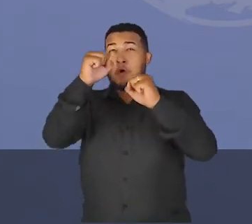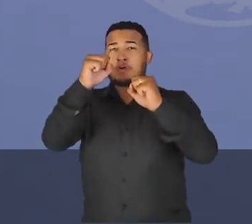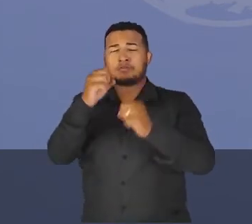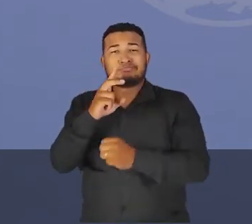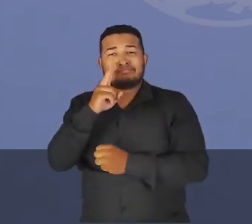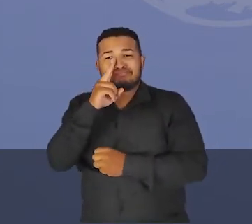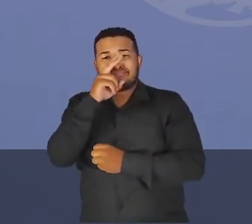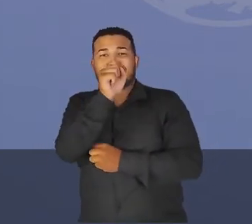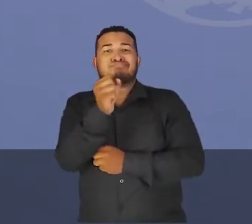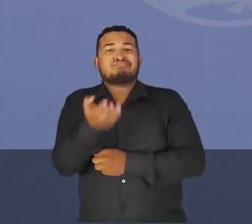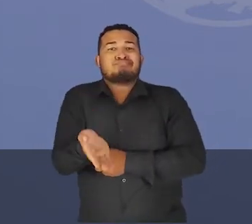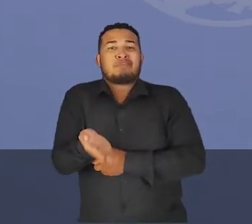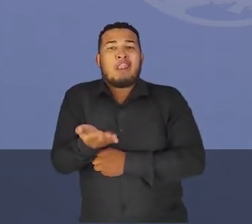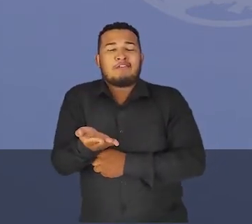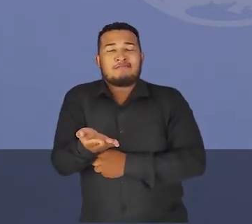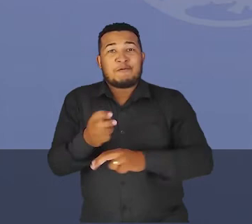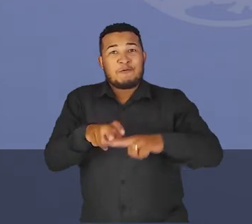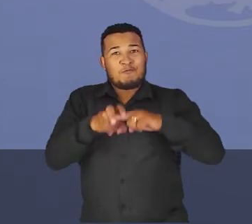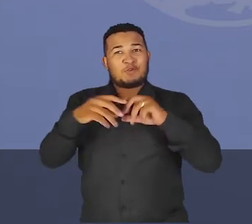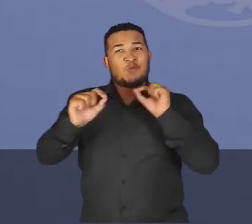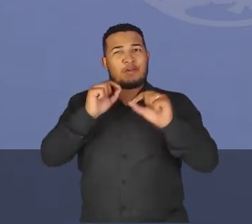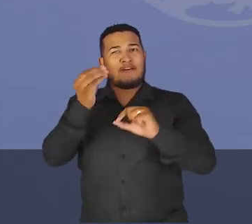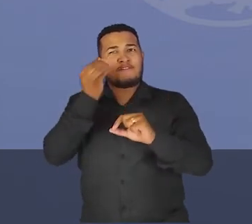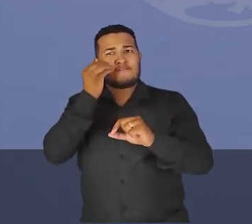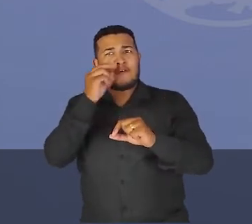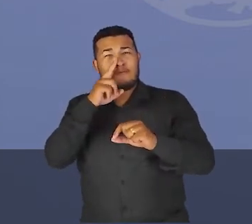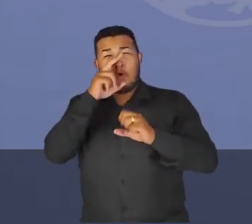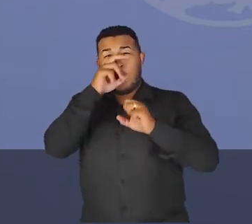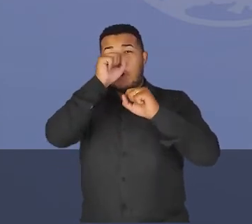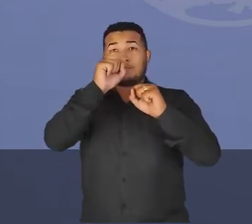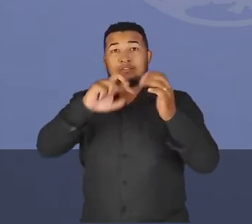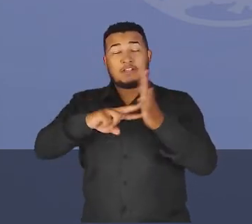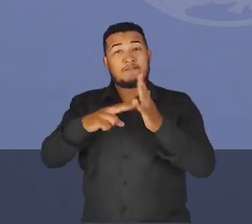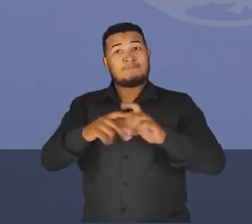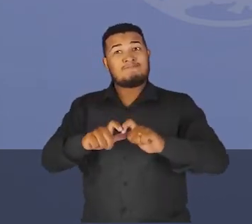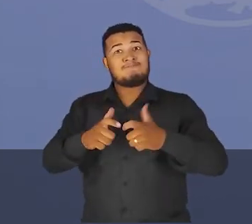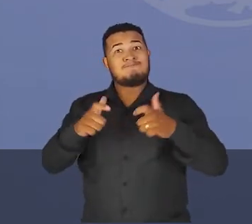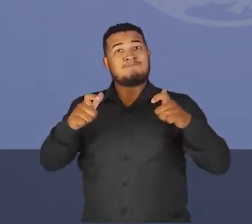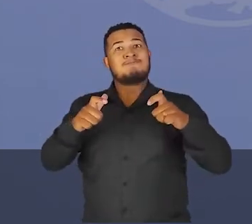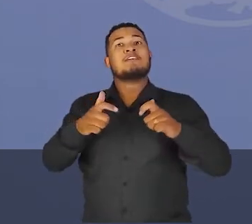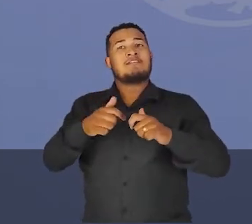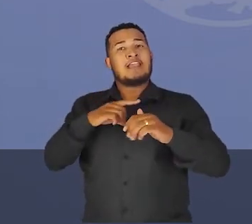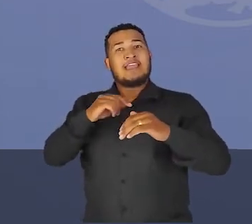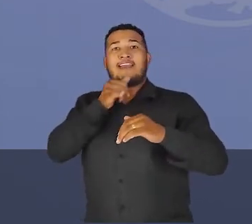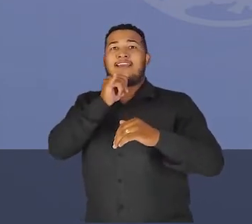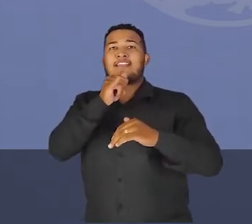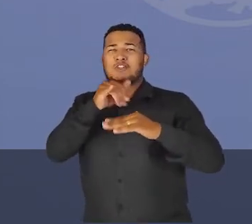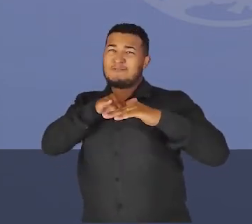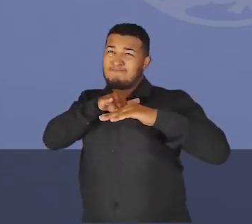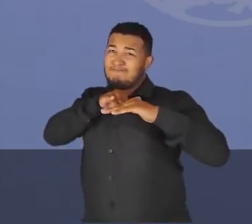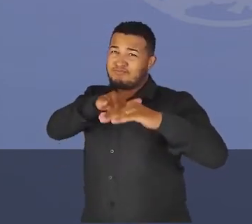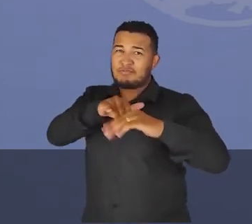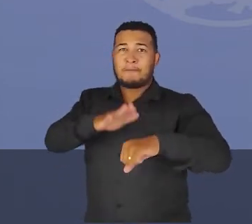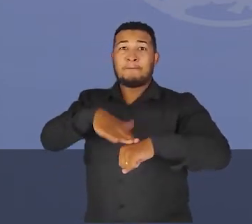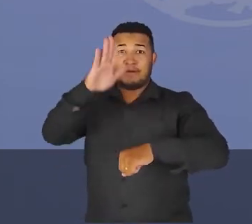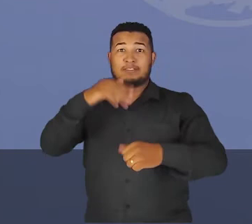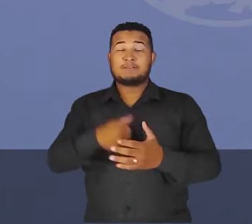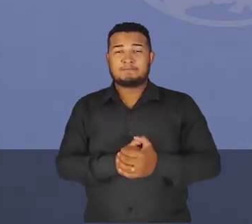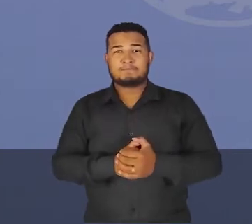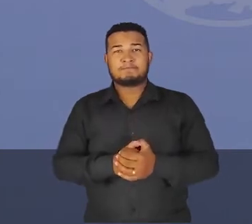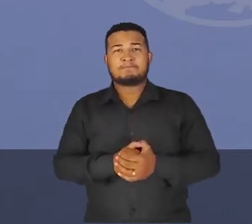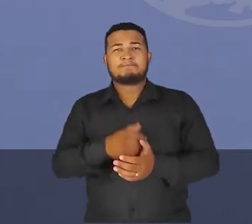maior for o valor desta intensidade de força, maior vai ser esse fluxo energético. Vamos agora